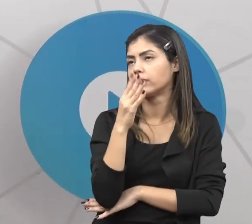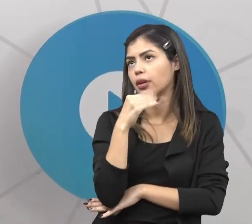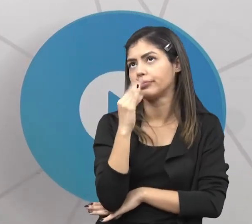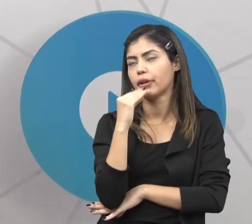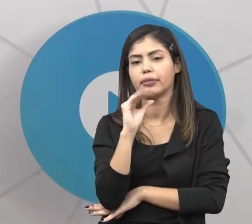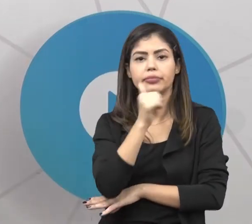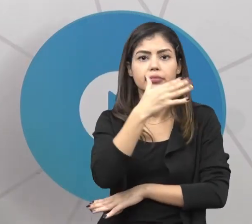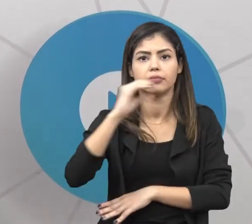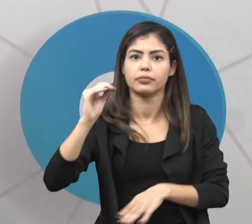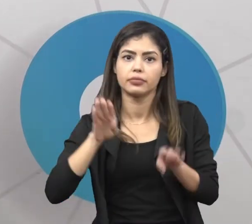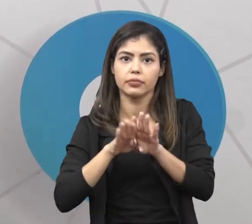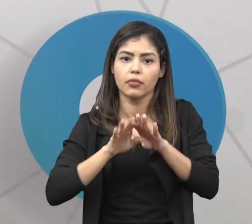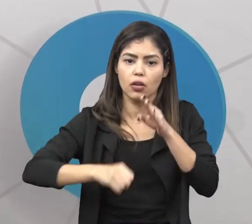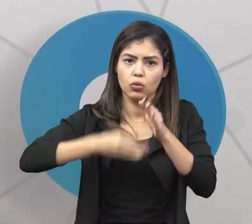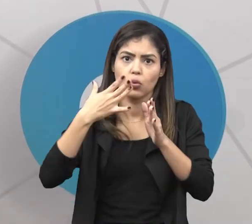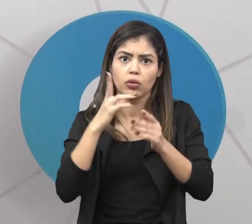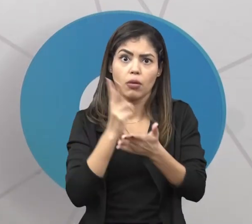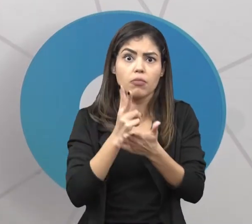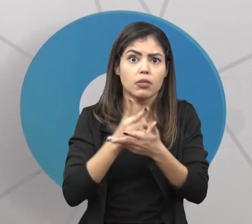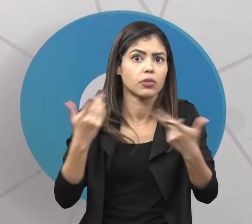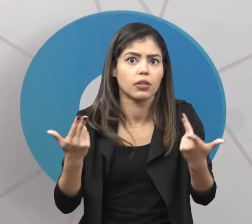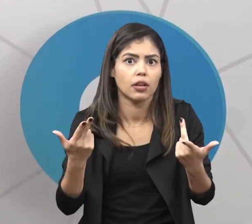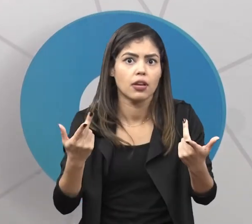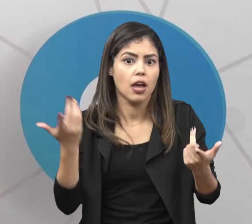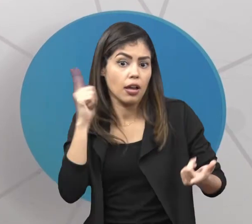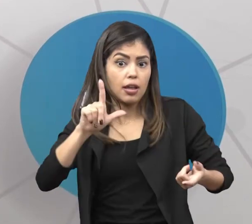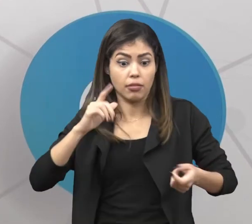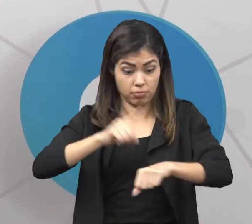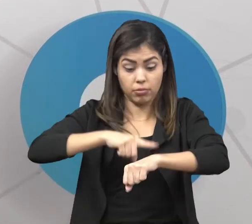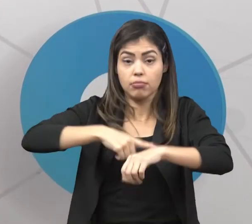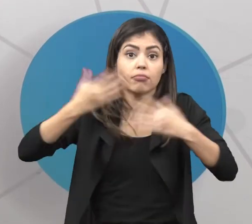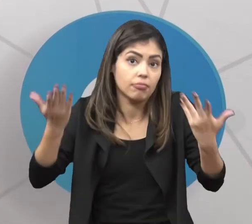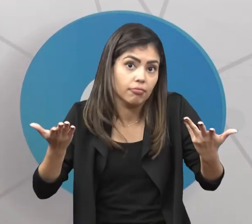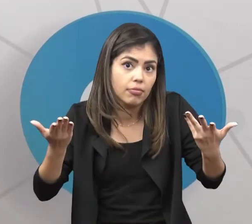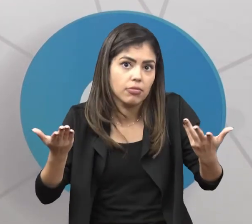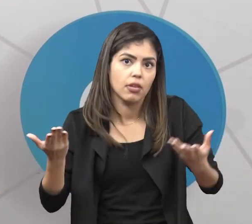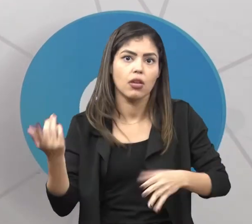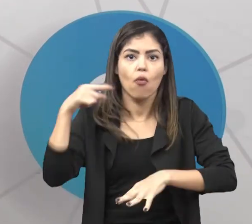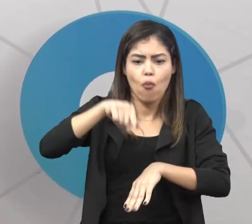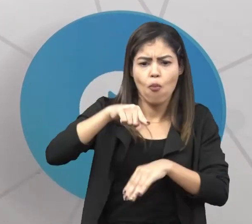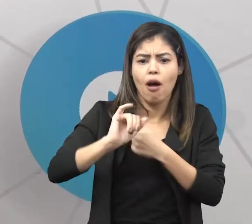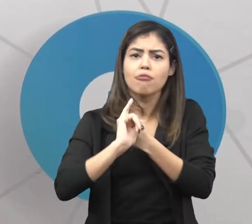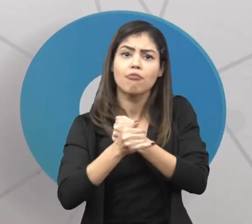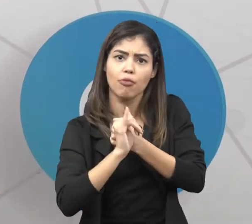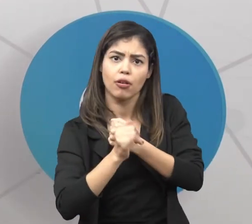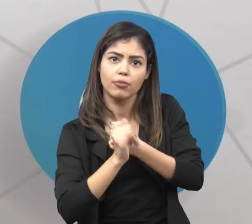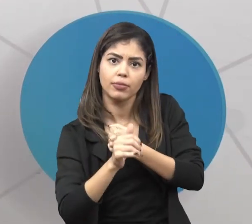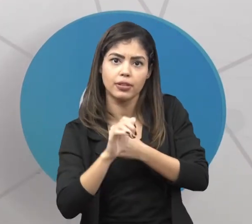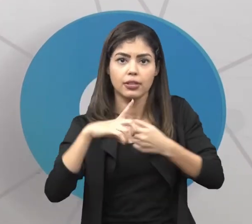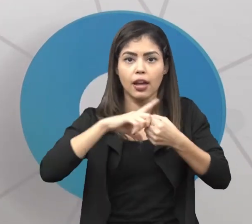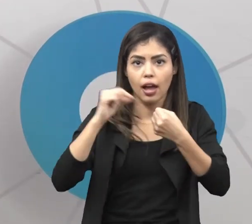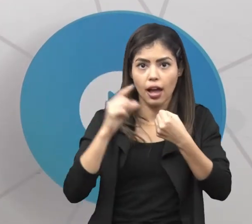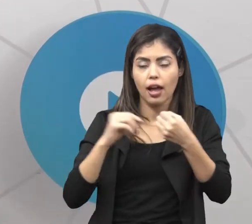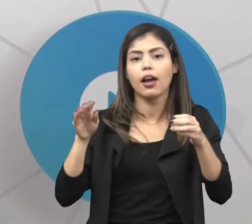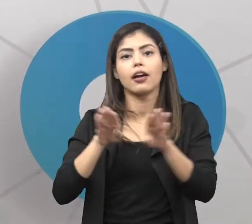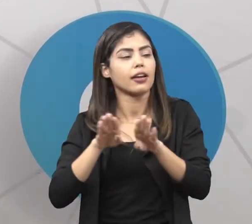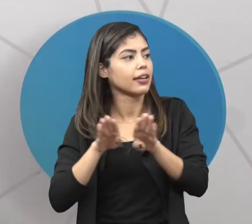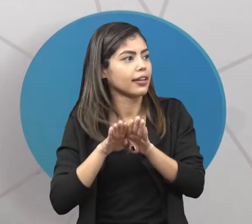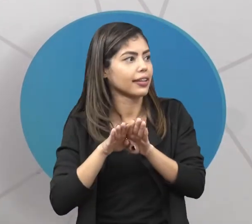vezes. E se você fizer tudo isso ao mesmo tempo, você vai ganhar tempo. Então, é uma crônica que